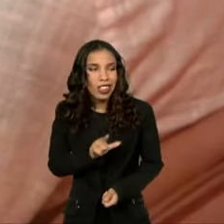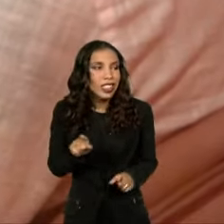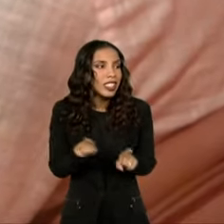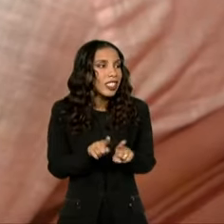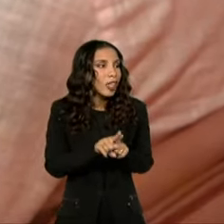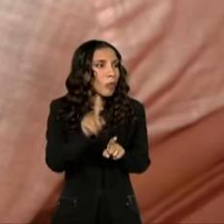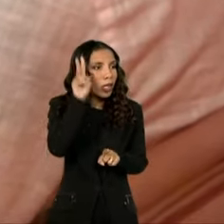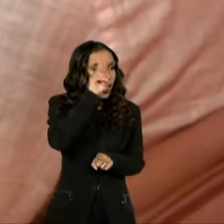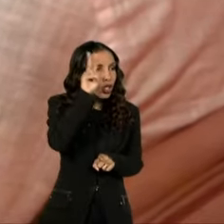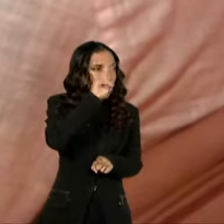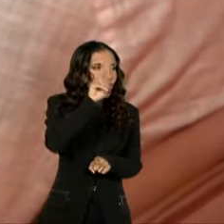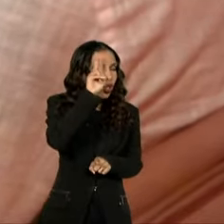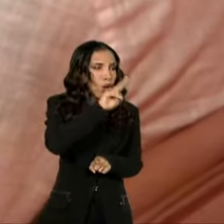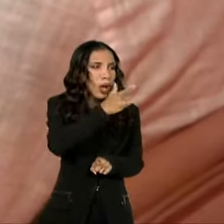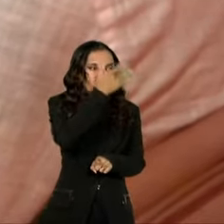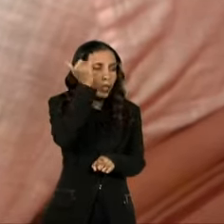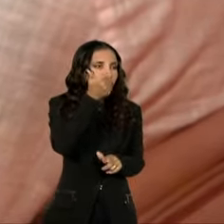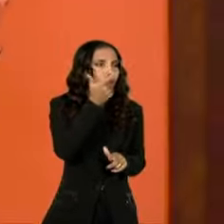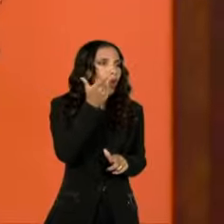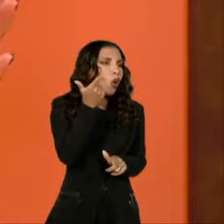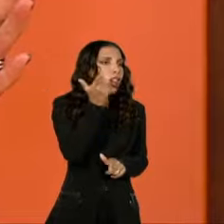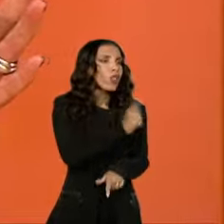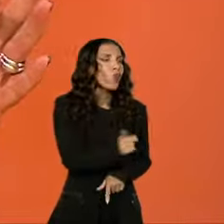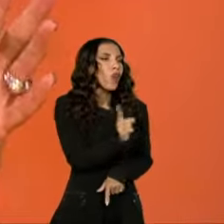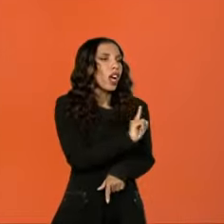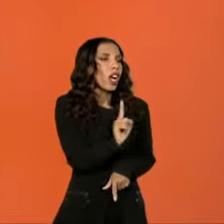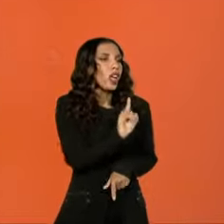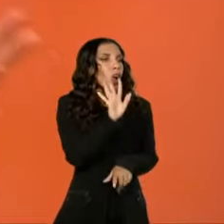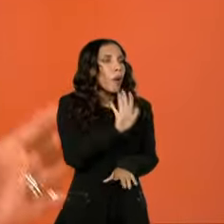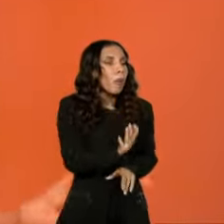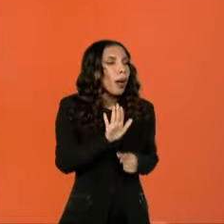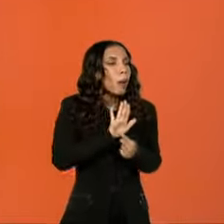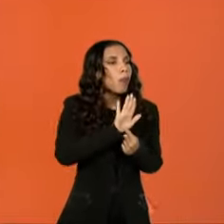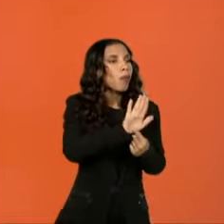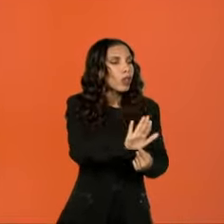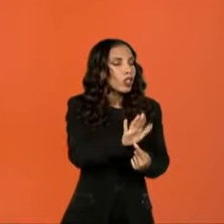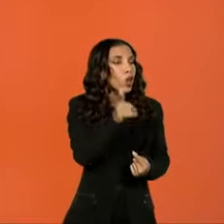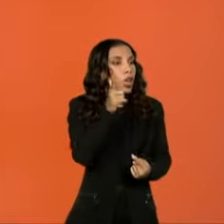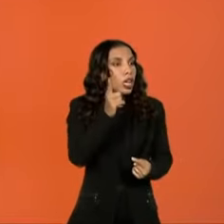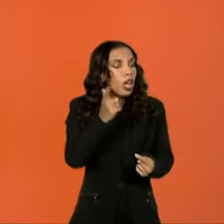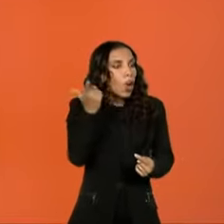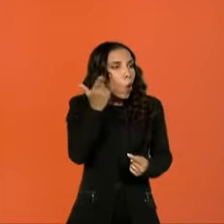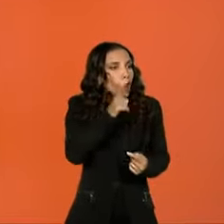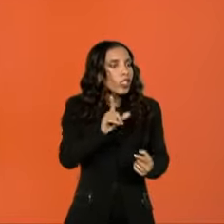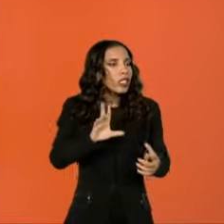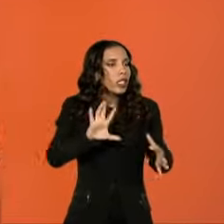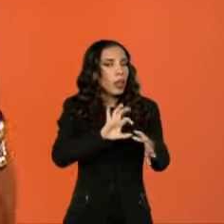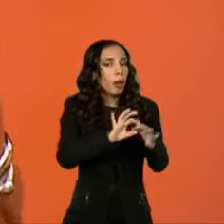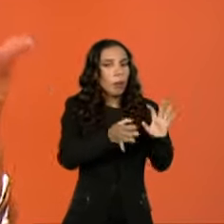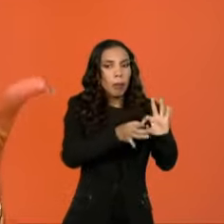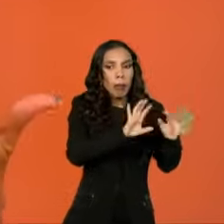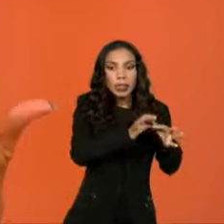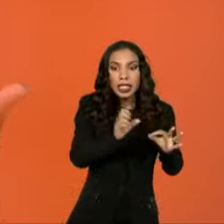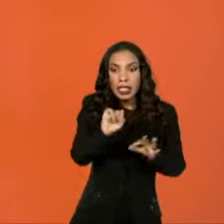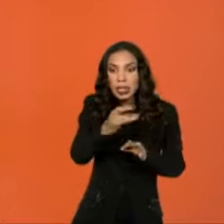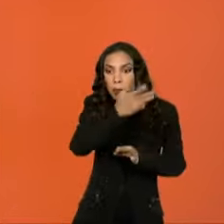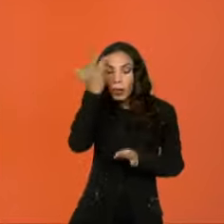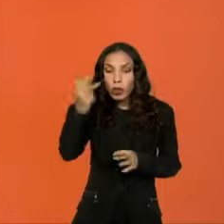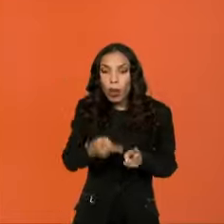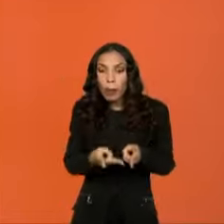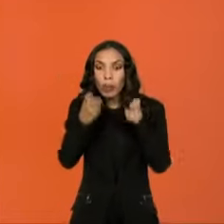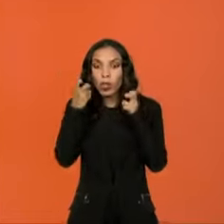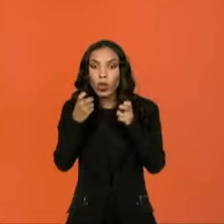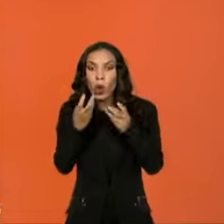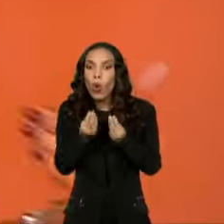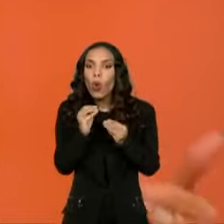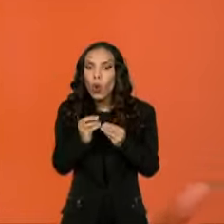que não ganhou, mas se eu conseguir mostrar o que significa chegar a uma Olimpíada para um atleta, se o público conseguir perceber isso, o quanto